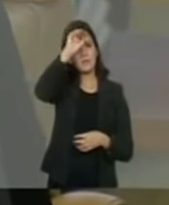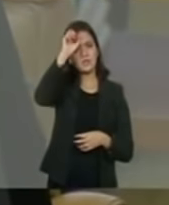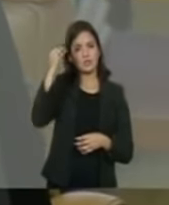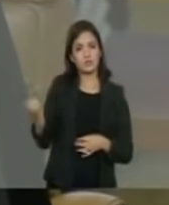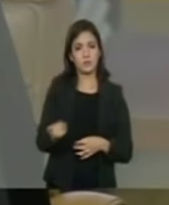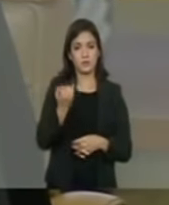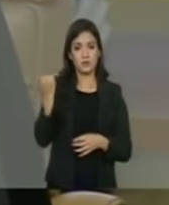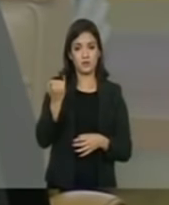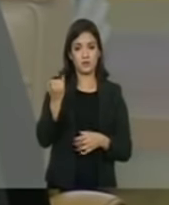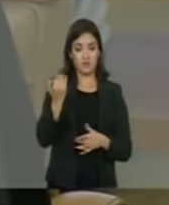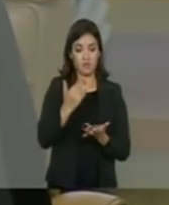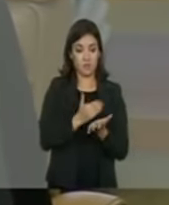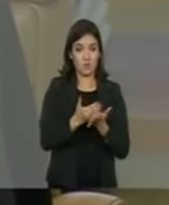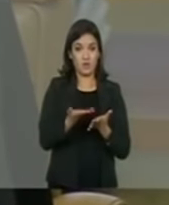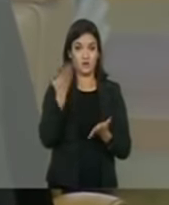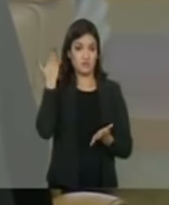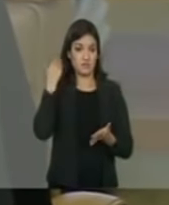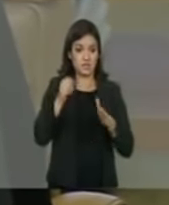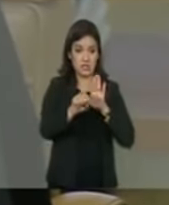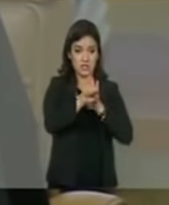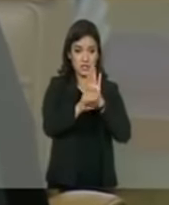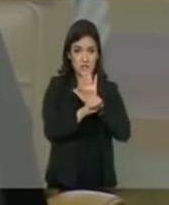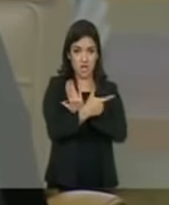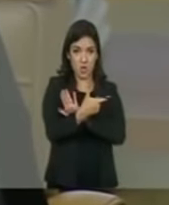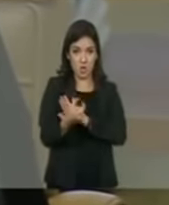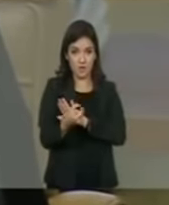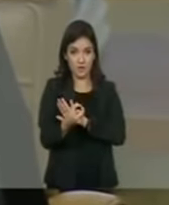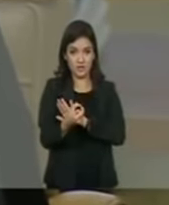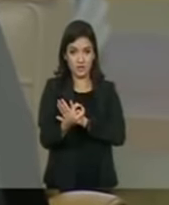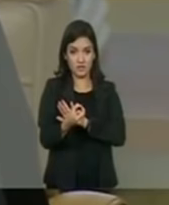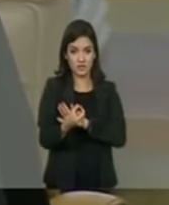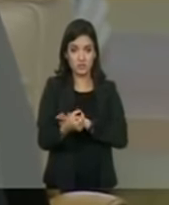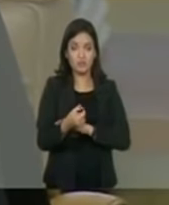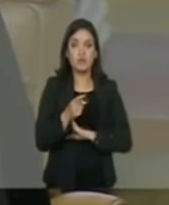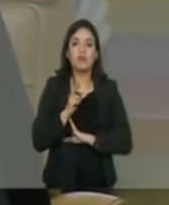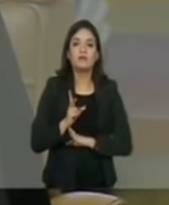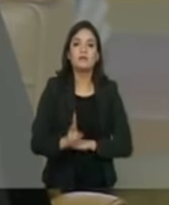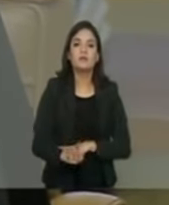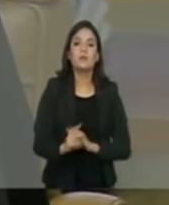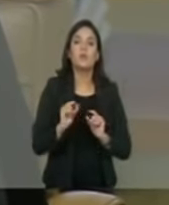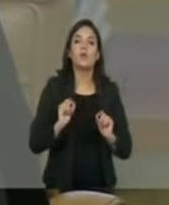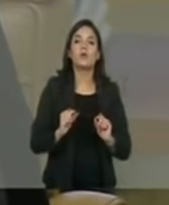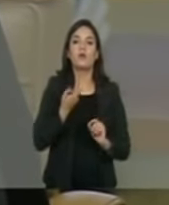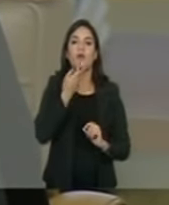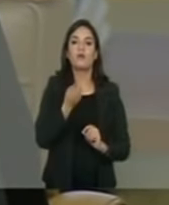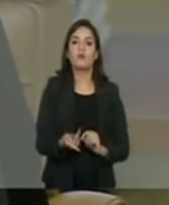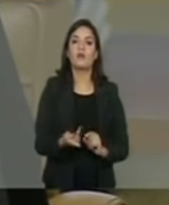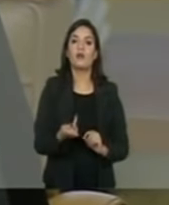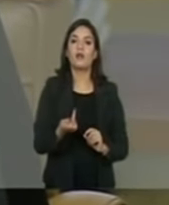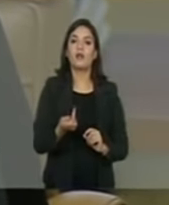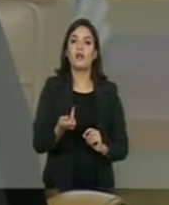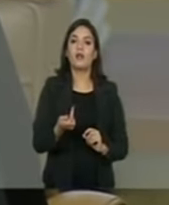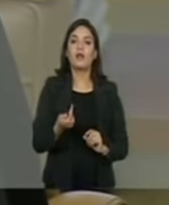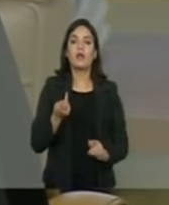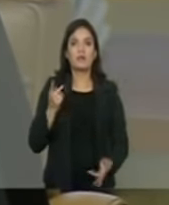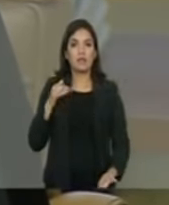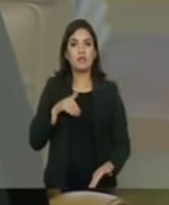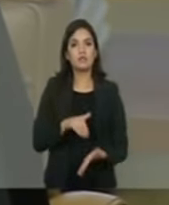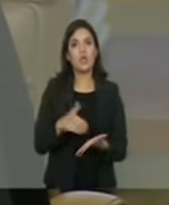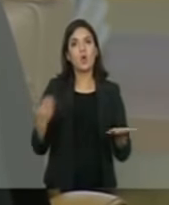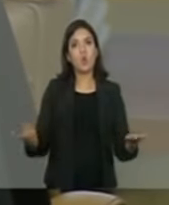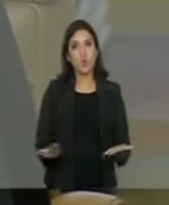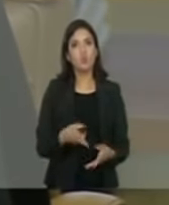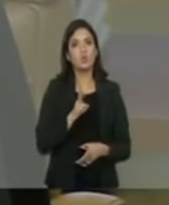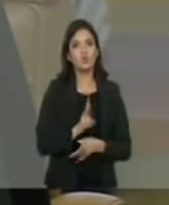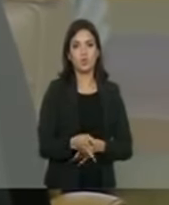início do século 20 mas irrelevante ter sempre presente antiga advertência que ainda guarda permanente utilidade